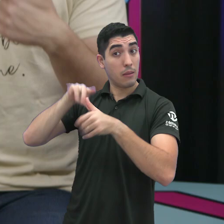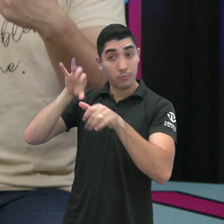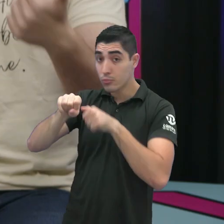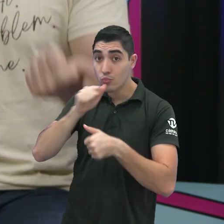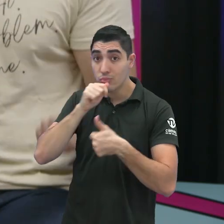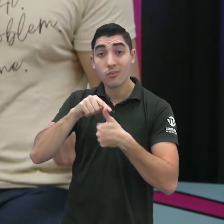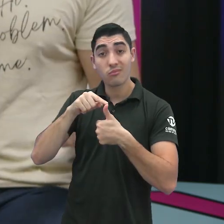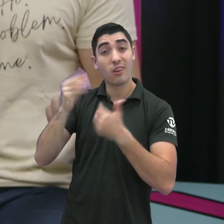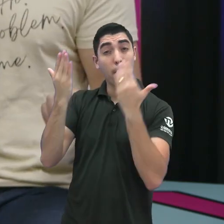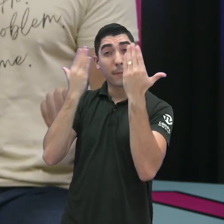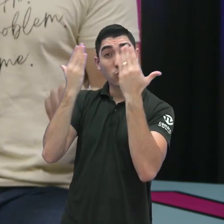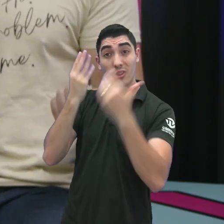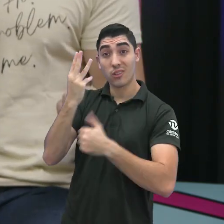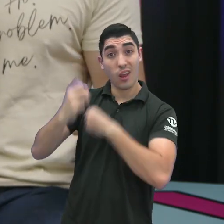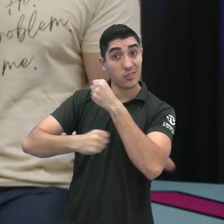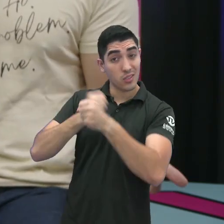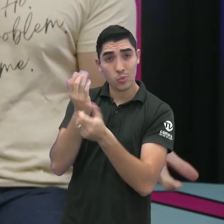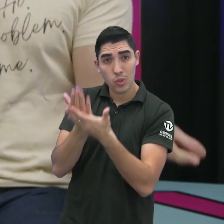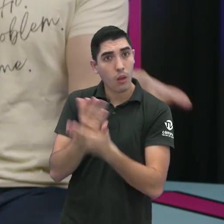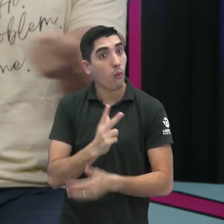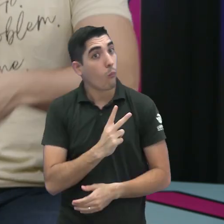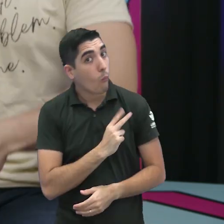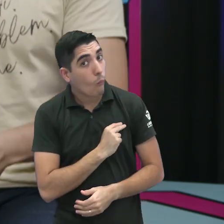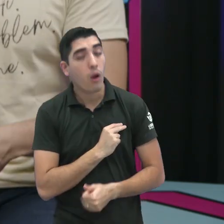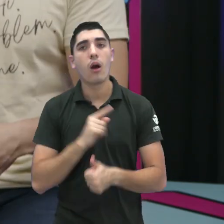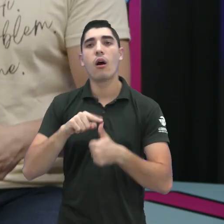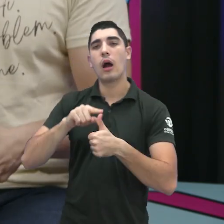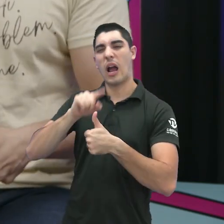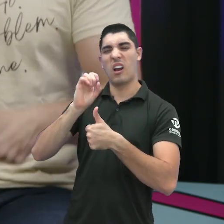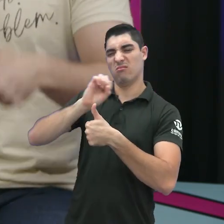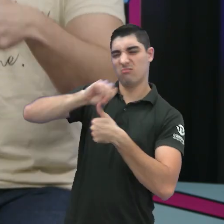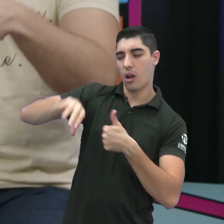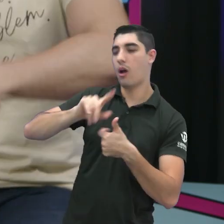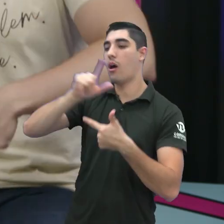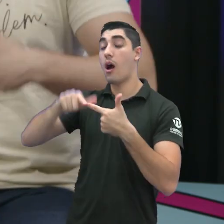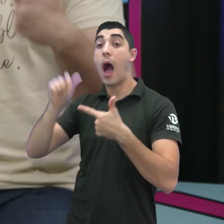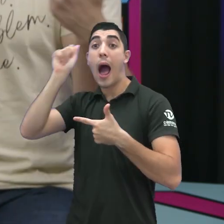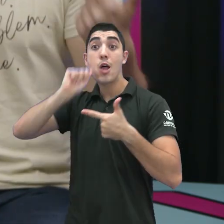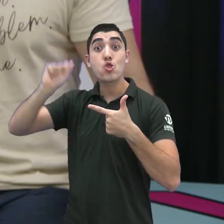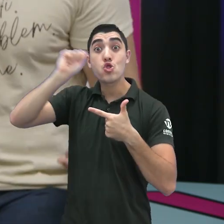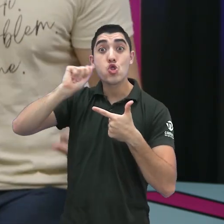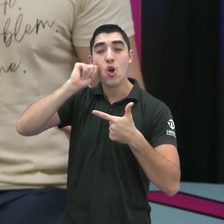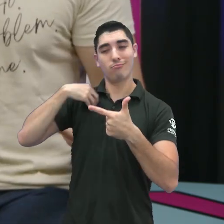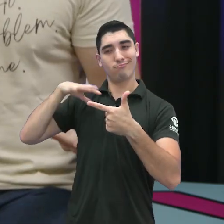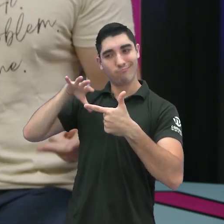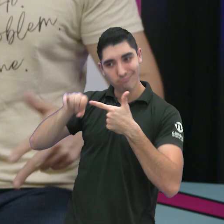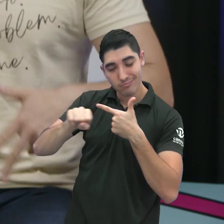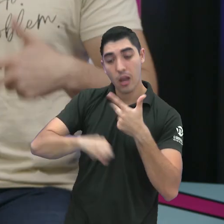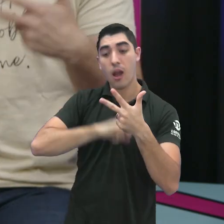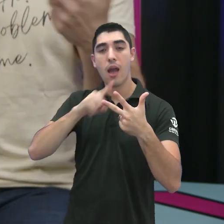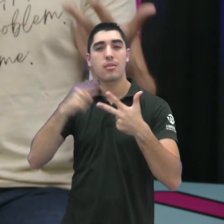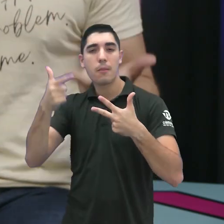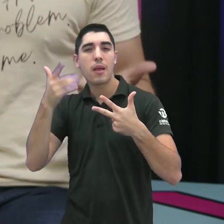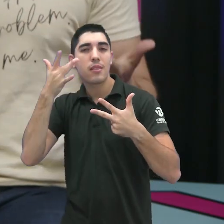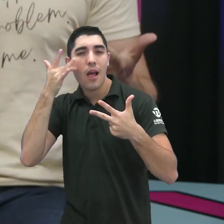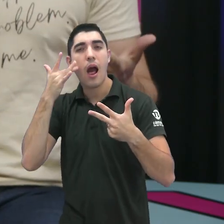de psicologia, fiz 3 Nossa. anos de psicologia, Olha. saí, me formei como ator. Depois saí do teatro, fui fazer licenciatura em artes para ser